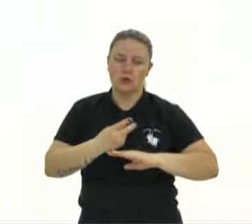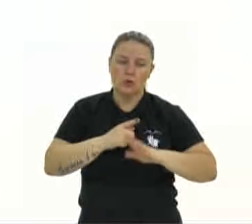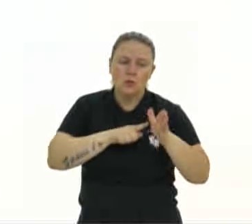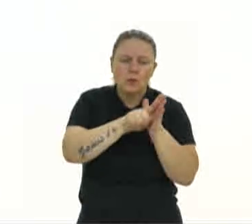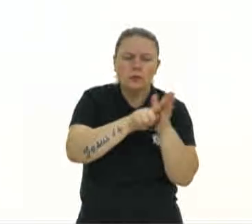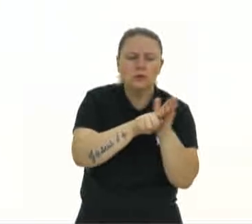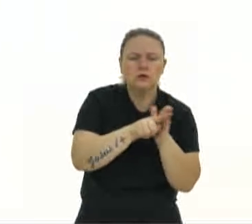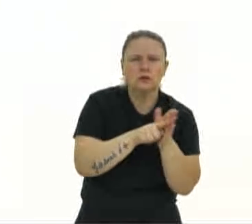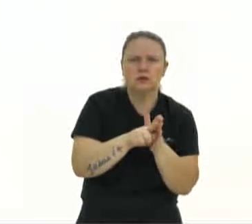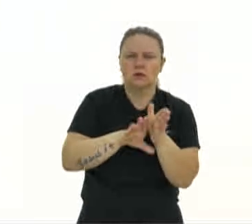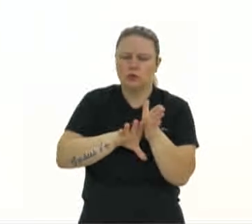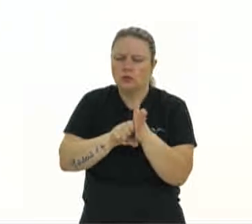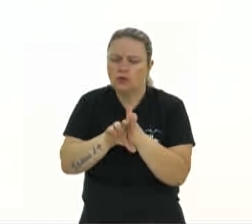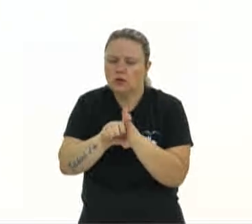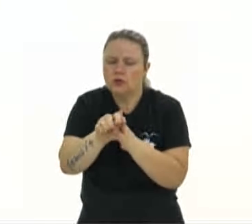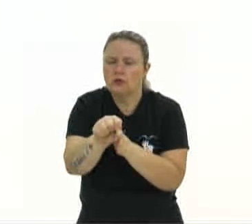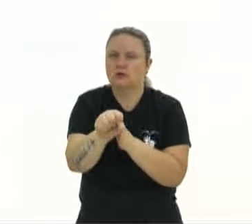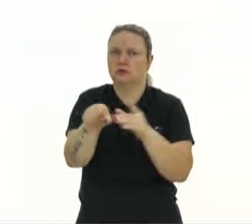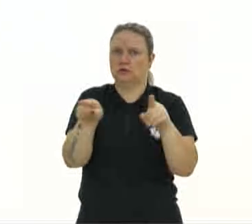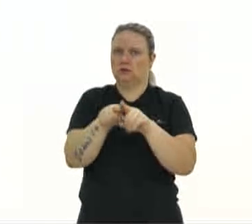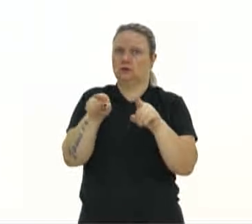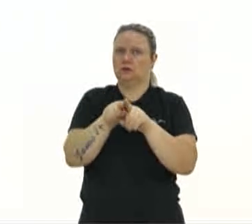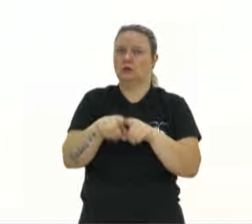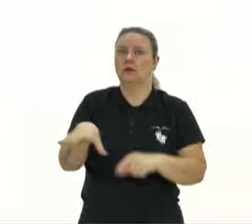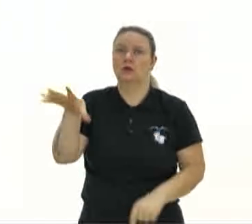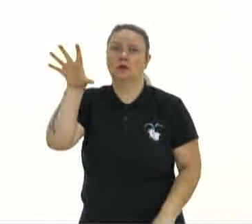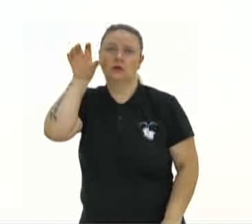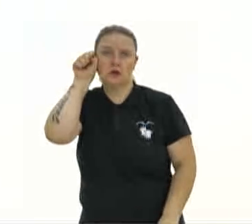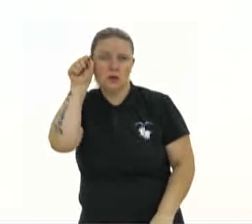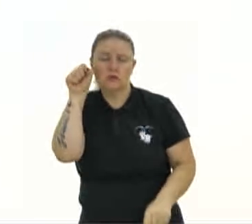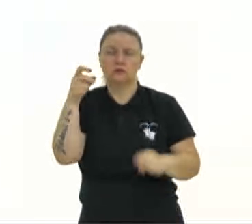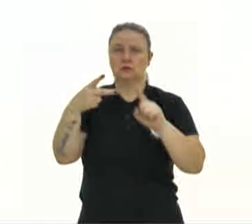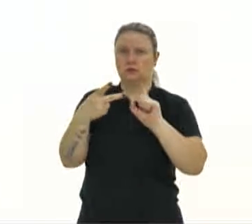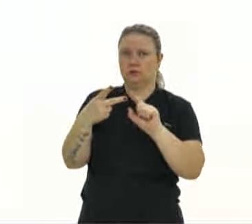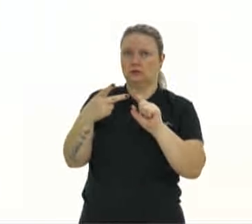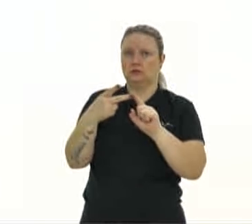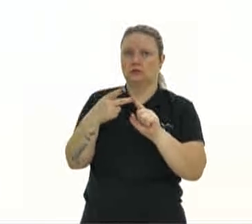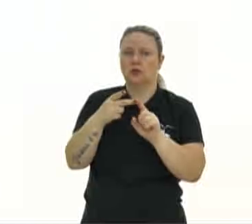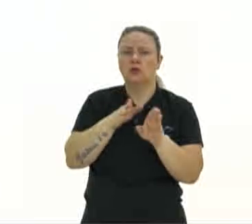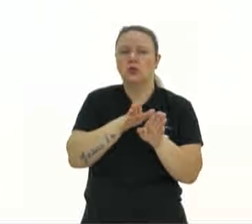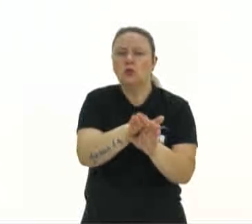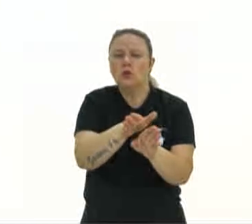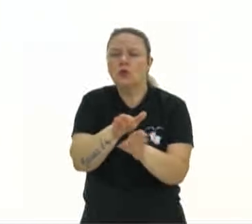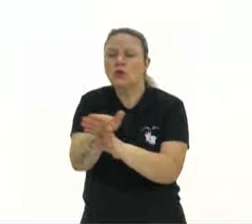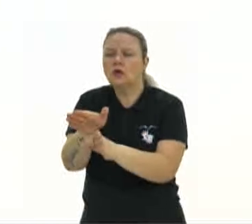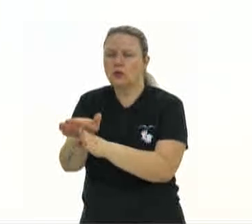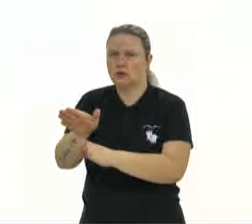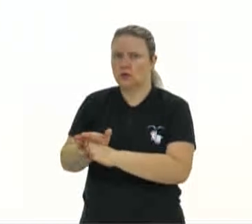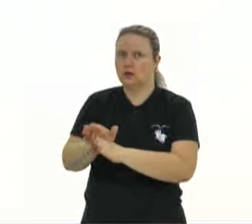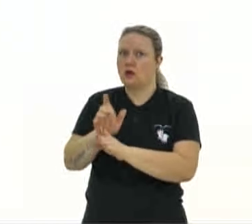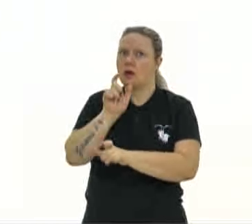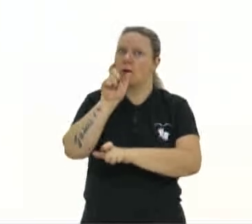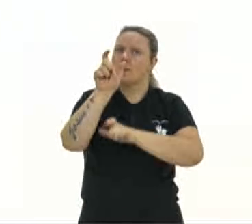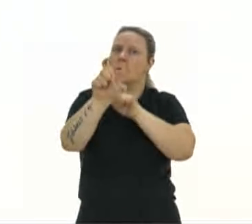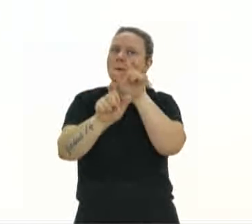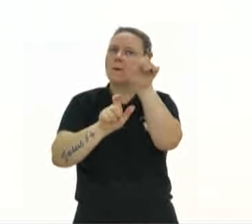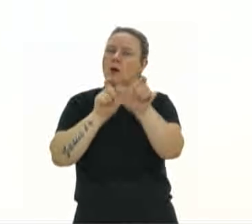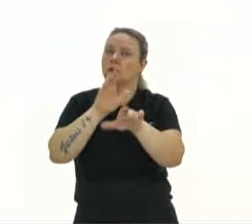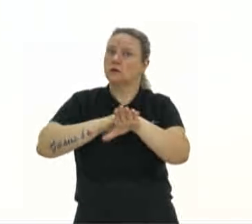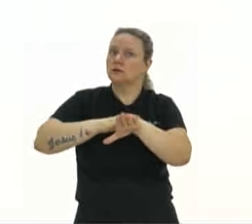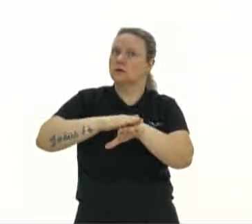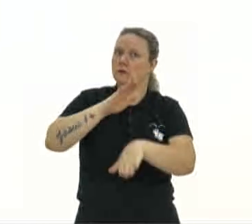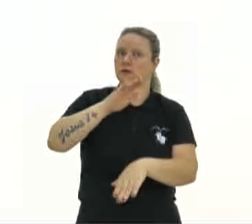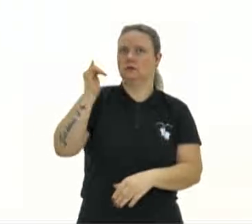terceiro ícone remete a áudio e a dica para que a pesquisa seja feita por palavras-chave.